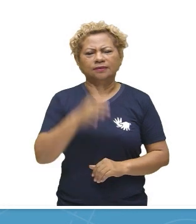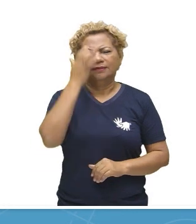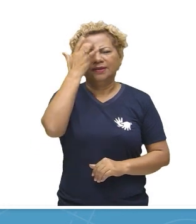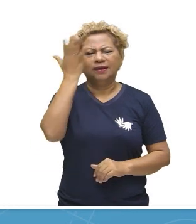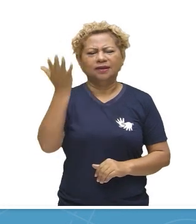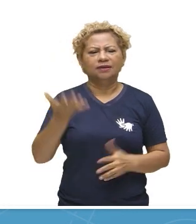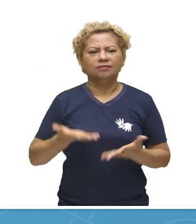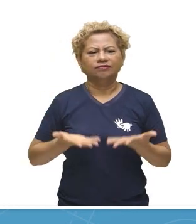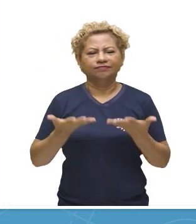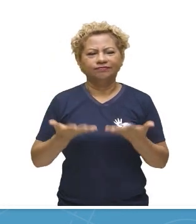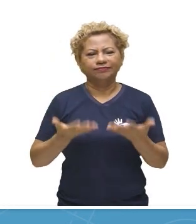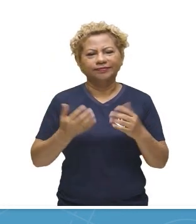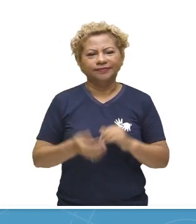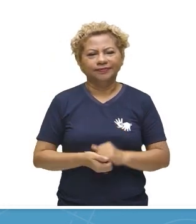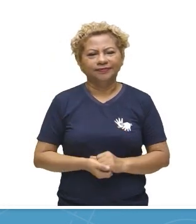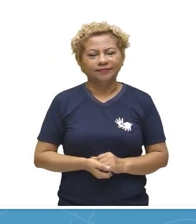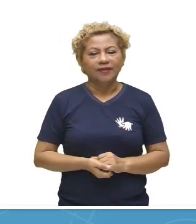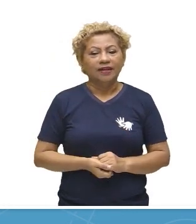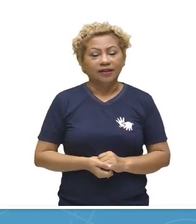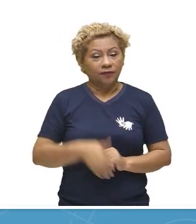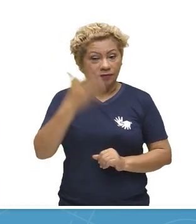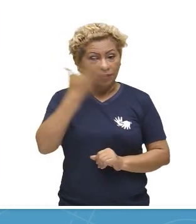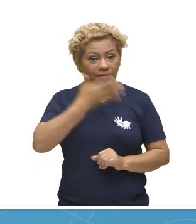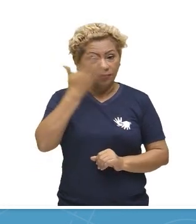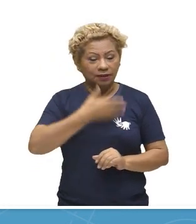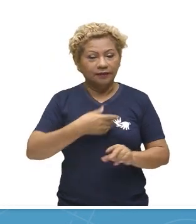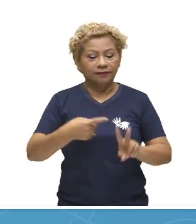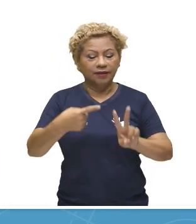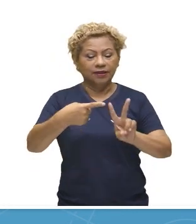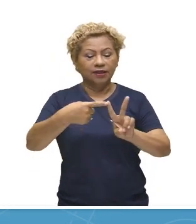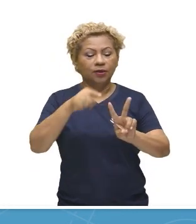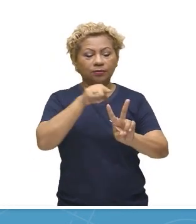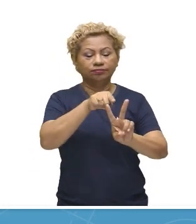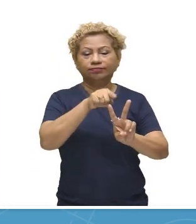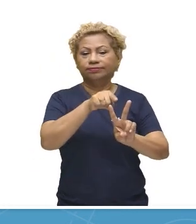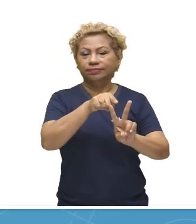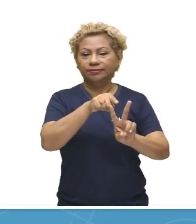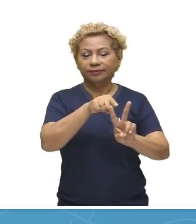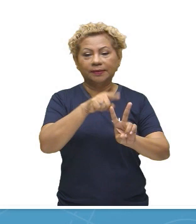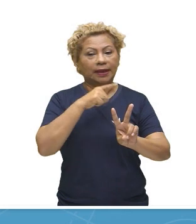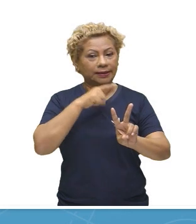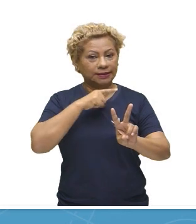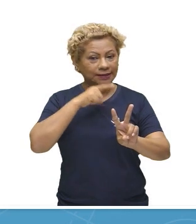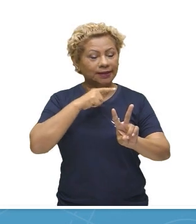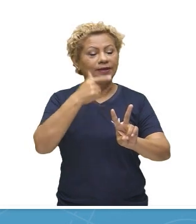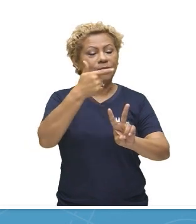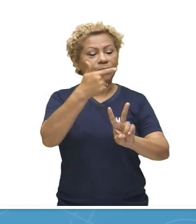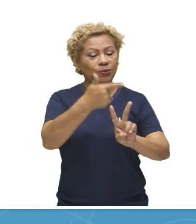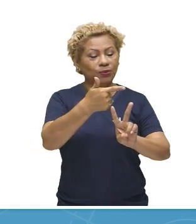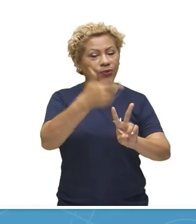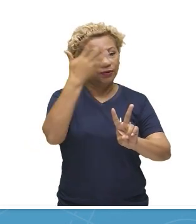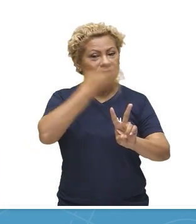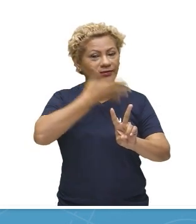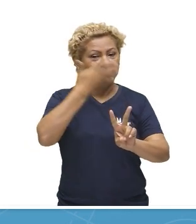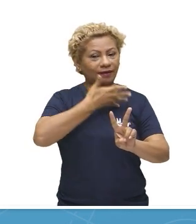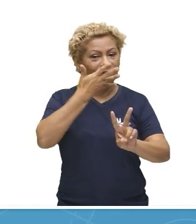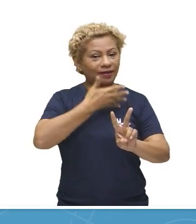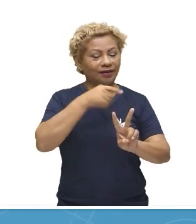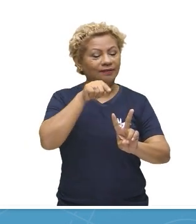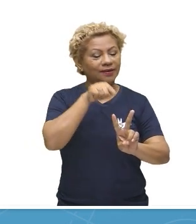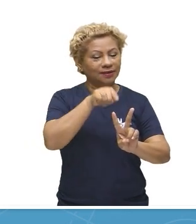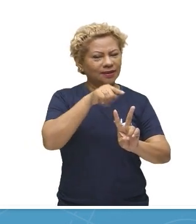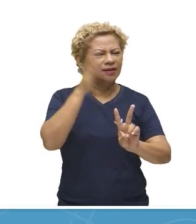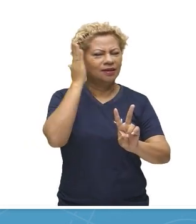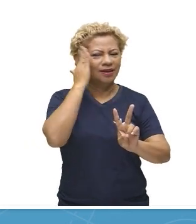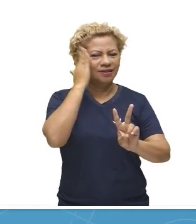de 25. Olha só como o índice aqui não está aparecendo, né? ele está omitido, mas a gente já